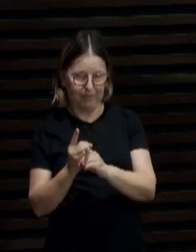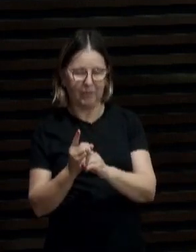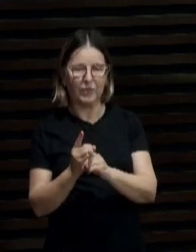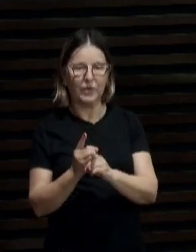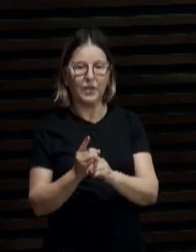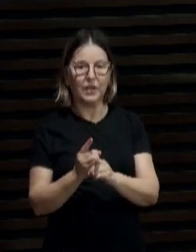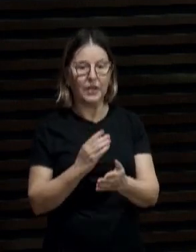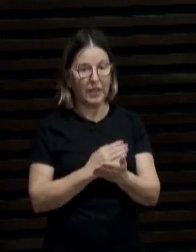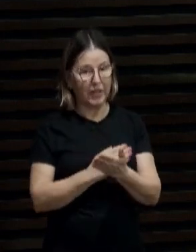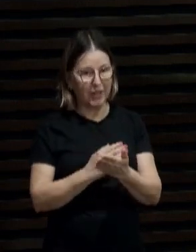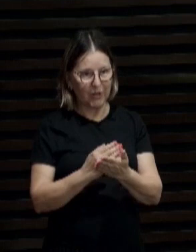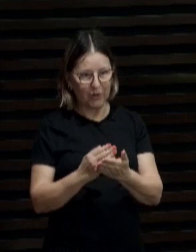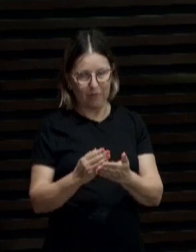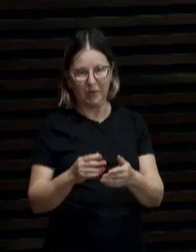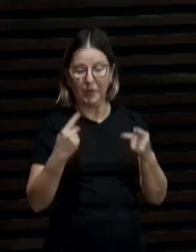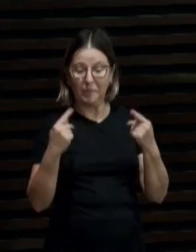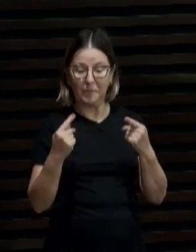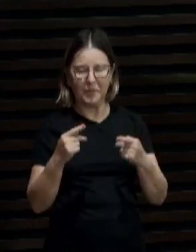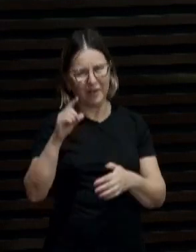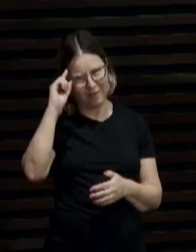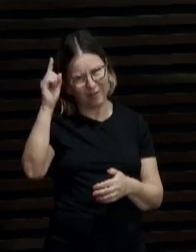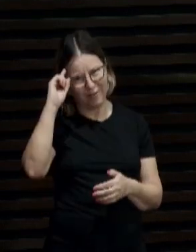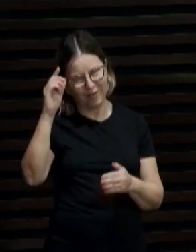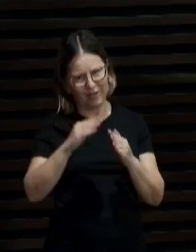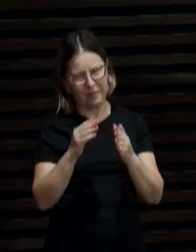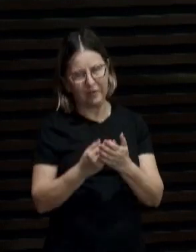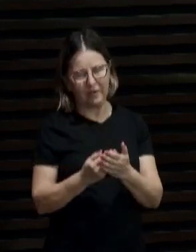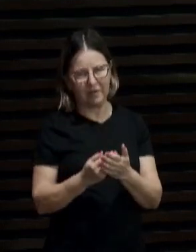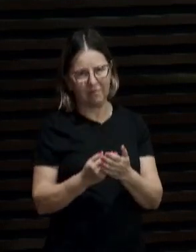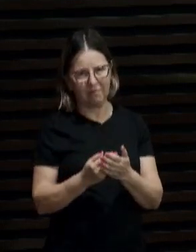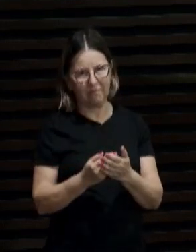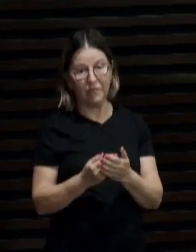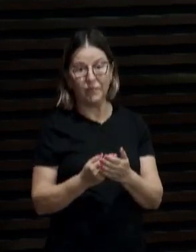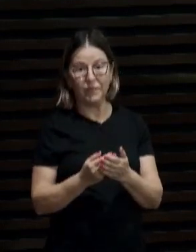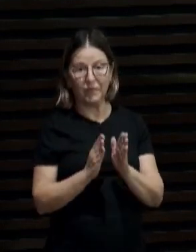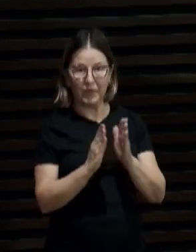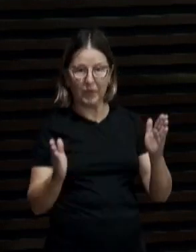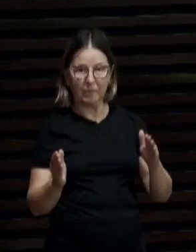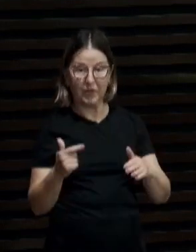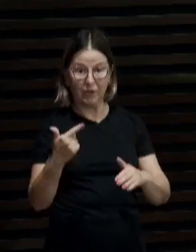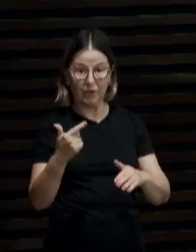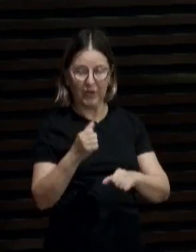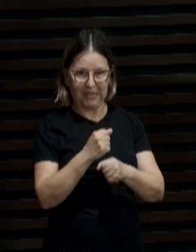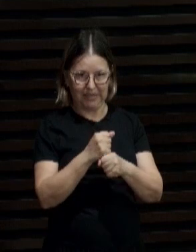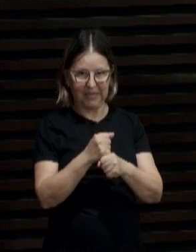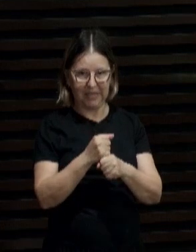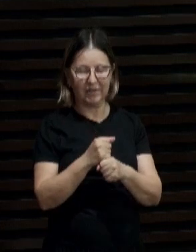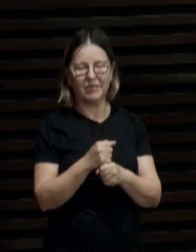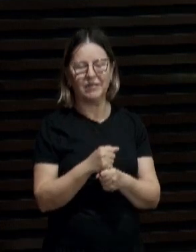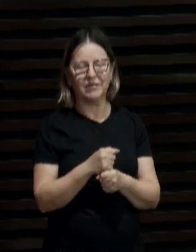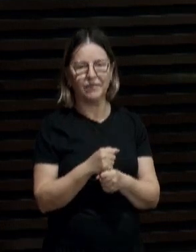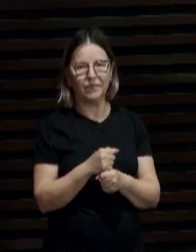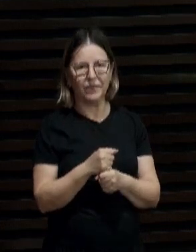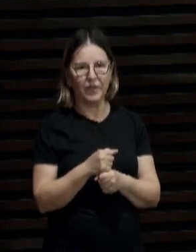diariamente na escola de Tirano. Durou isto por espaço de 2 anos, dando ensejo a que todos os habitantes da